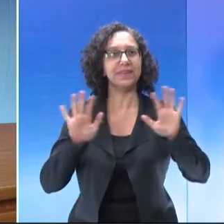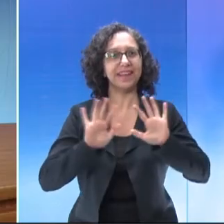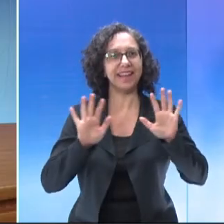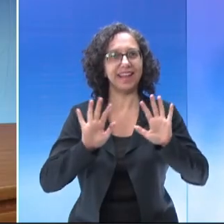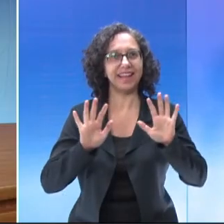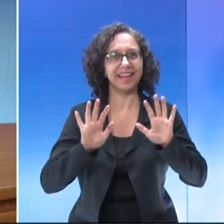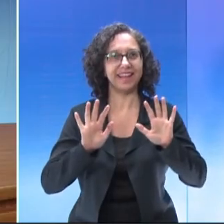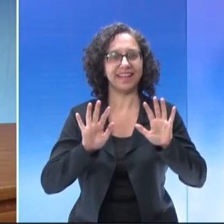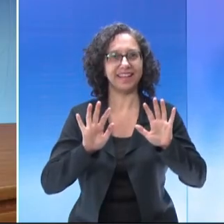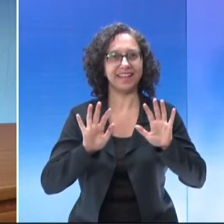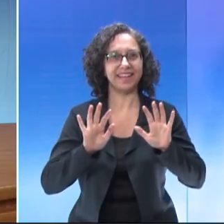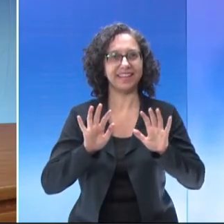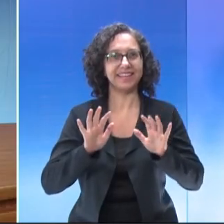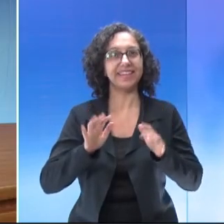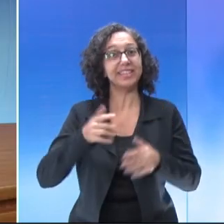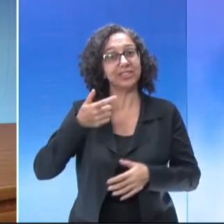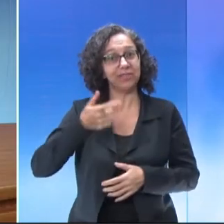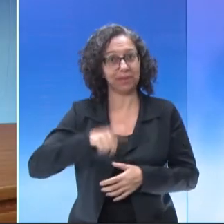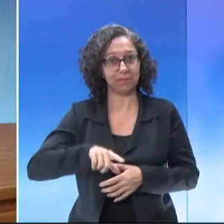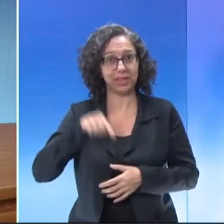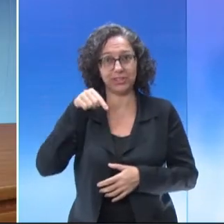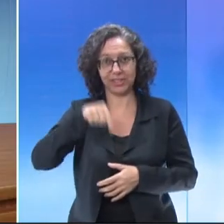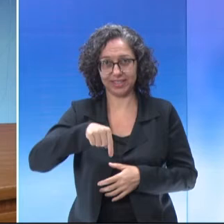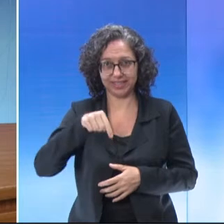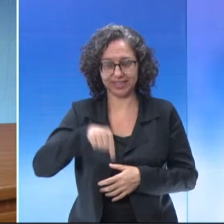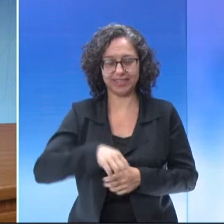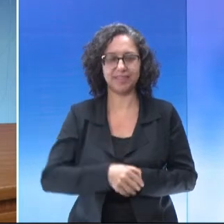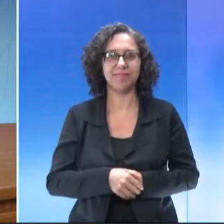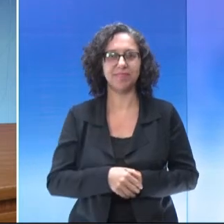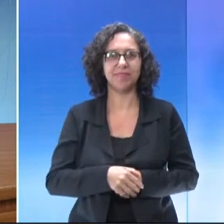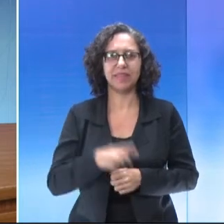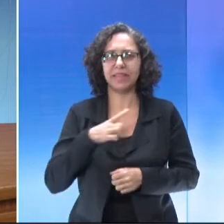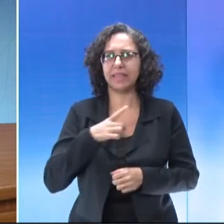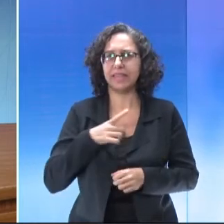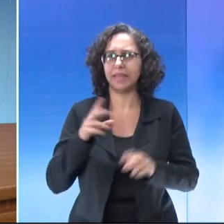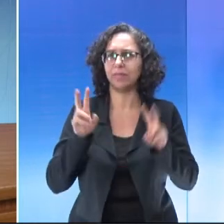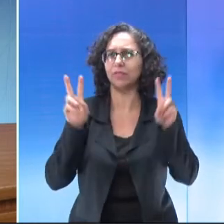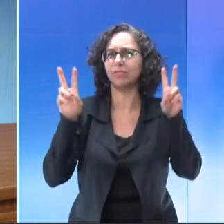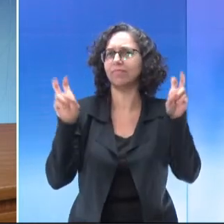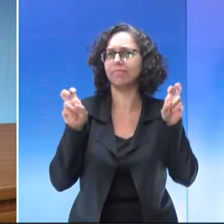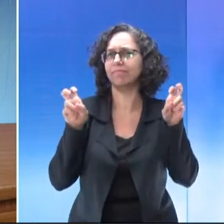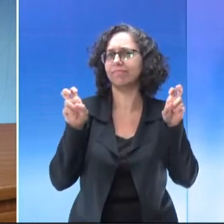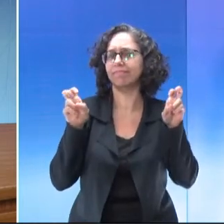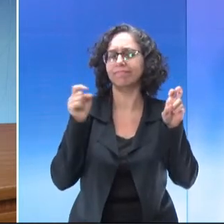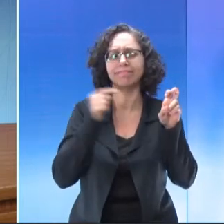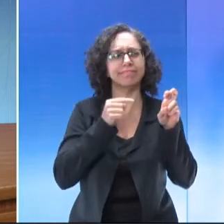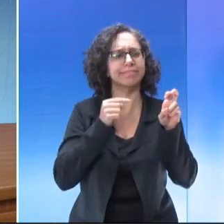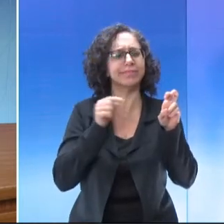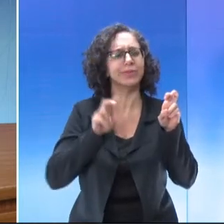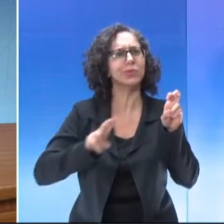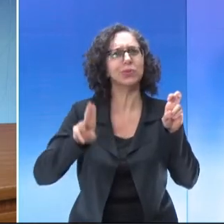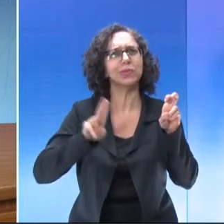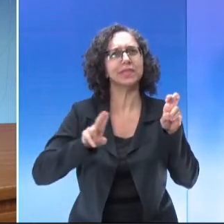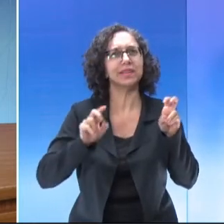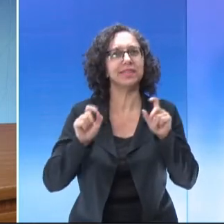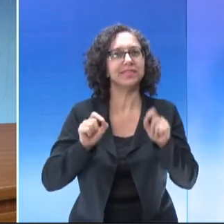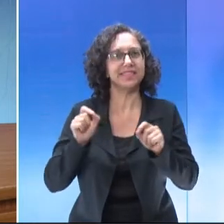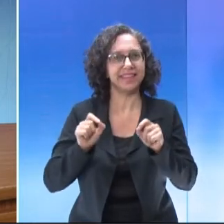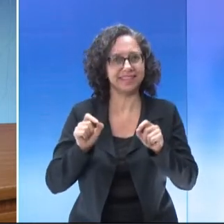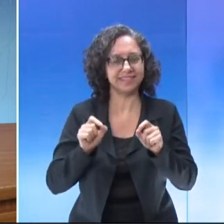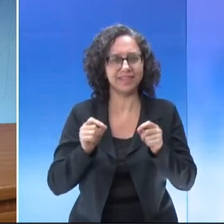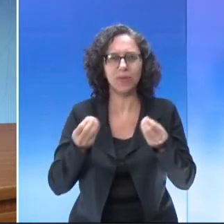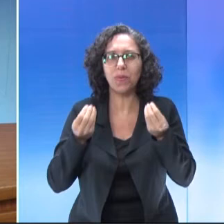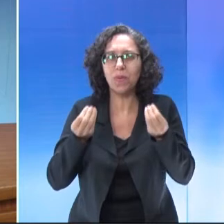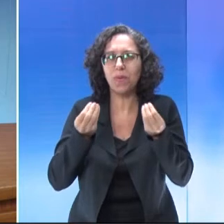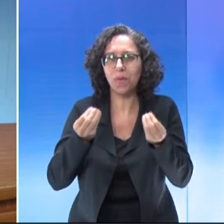Olá, mais uma vez estamos aqui. Hoje nós vamos falar sobre o uso das aspas, né? Nós vamos falar então como ela